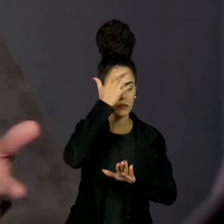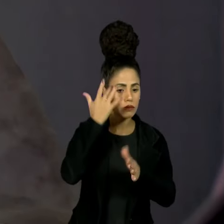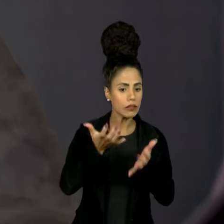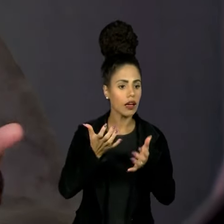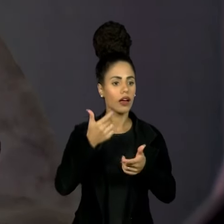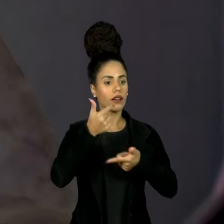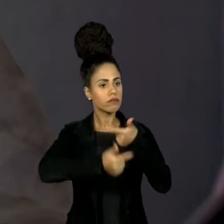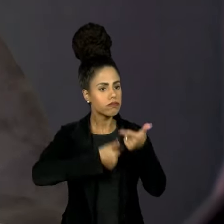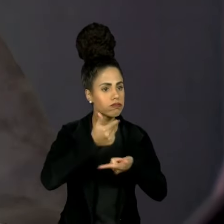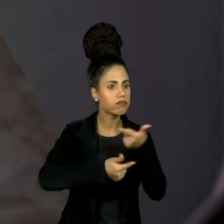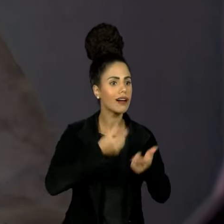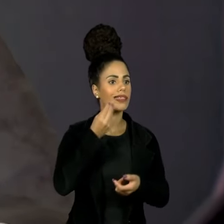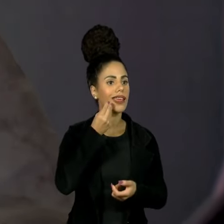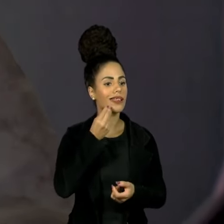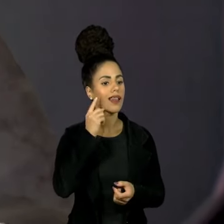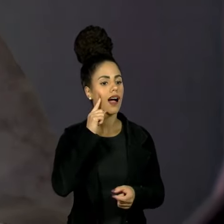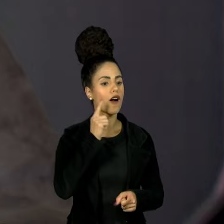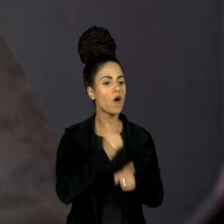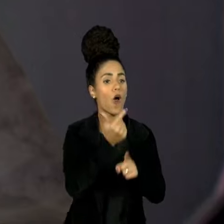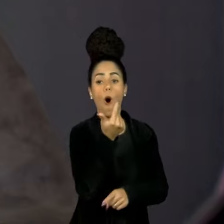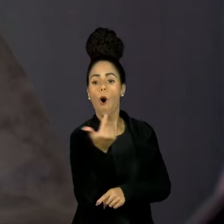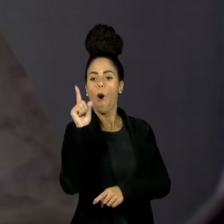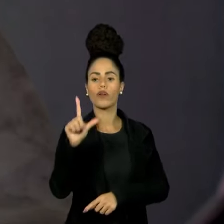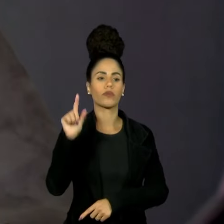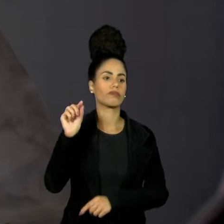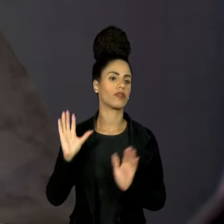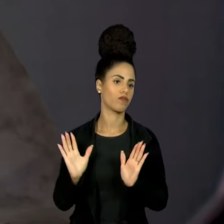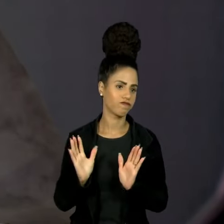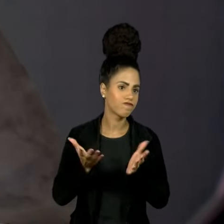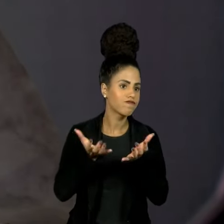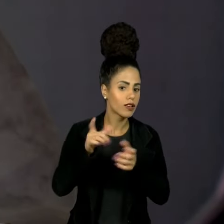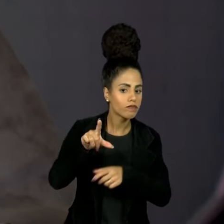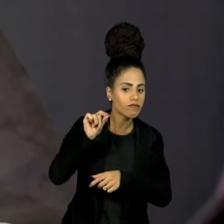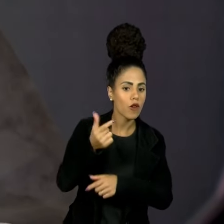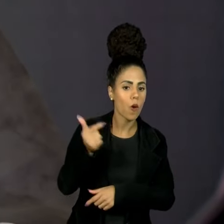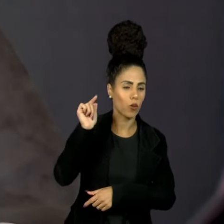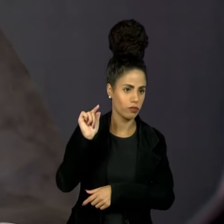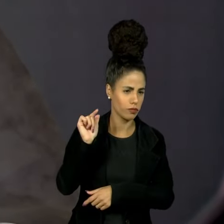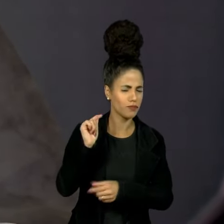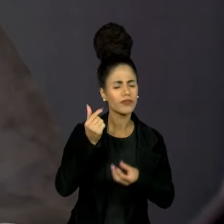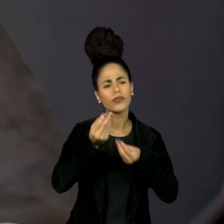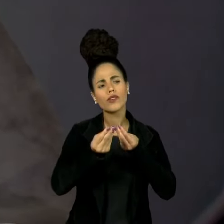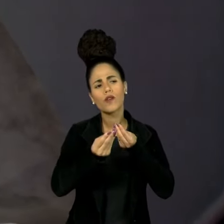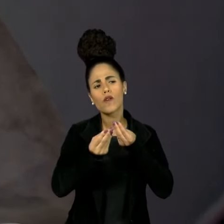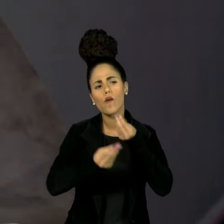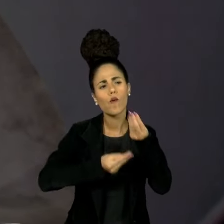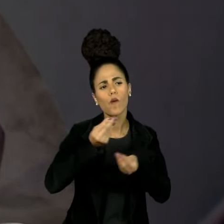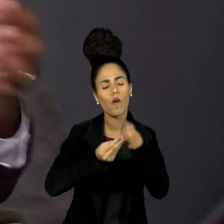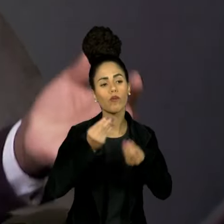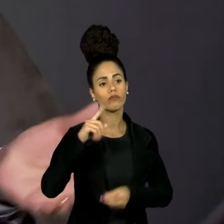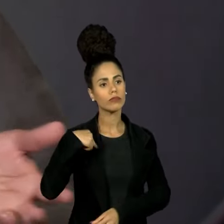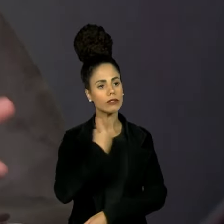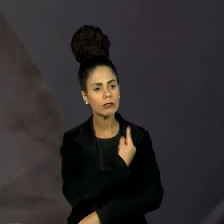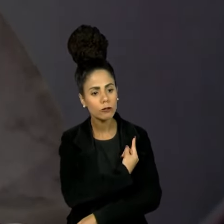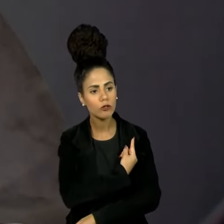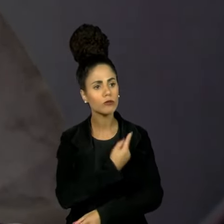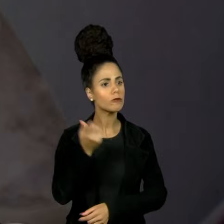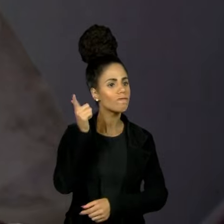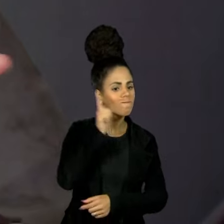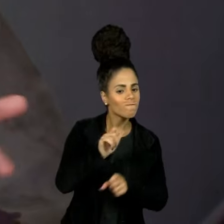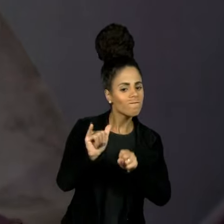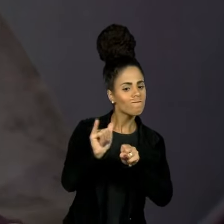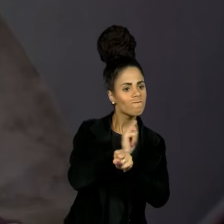precisa tentar encontrar um meio termo para trabalhar com isso. Como é que a gente, para essa saída